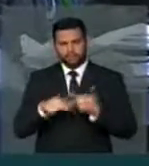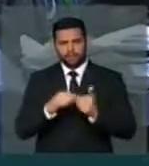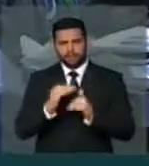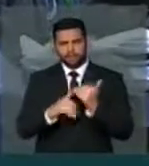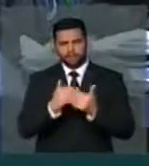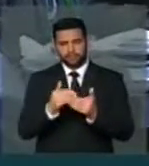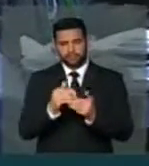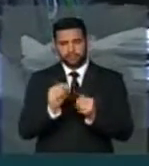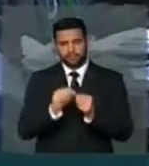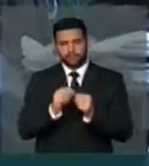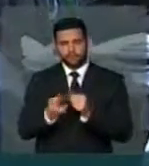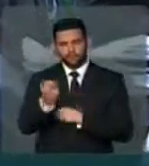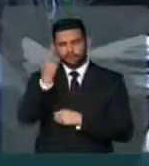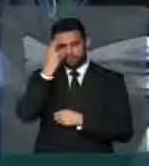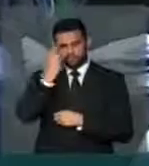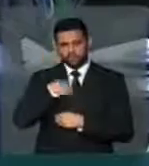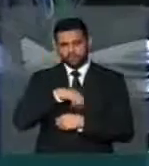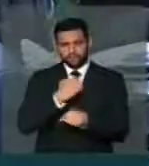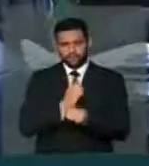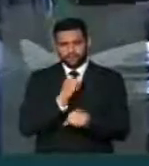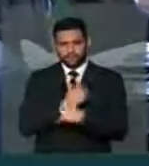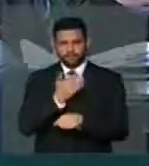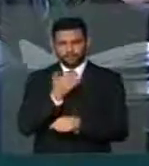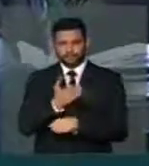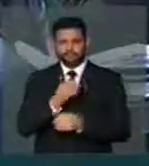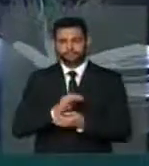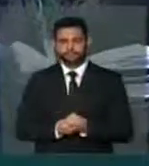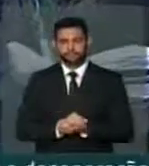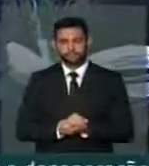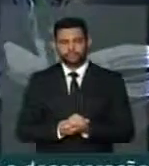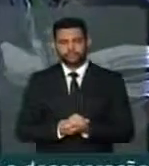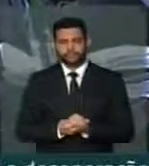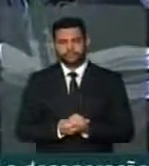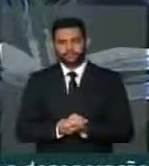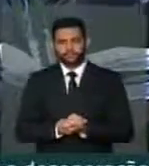desenvolvimento da cacauicultura no nosso estado. Posso encerrar a votação?